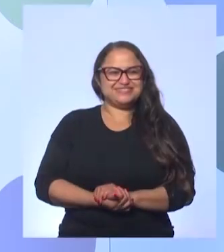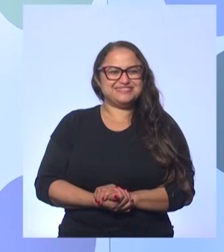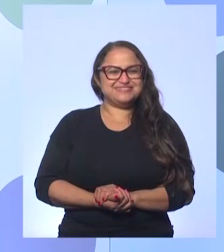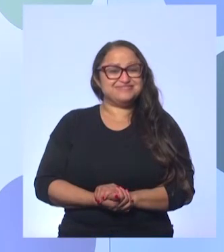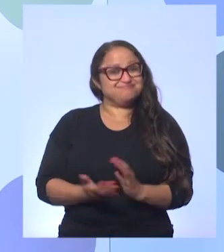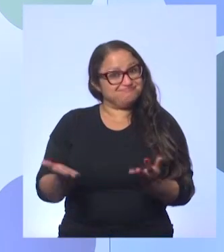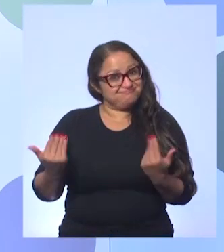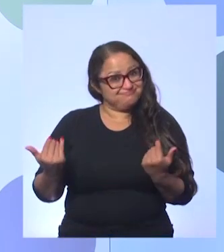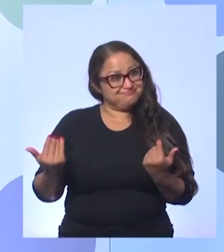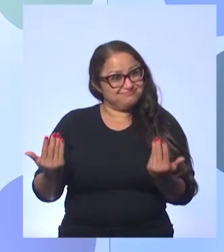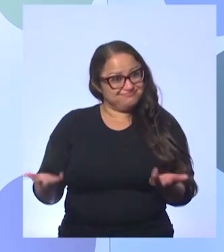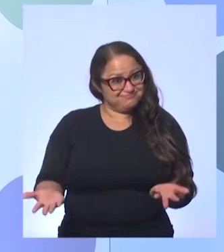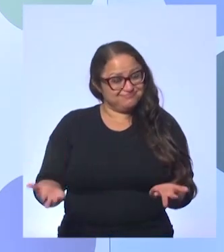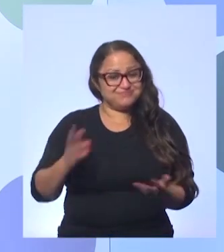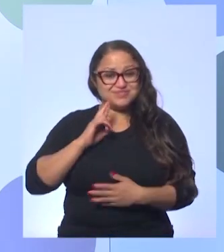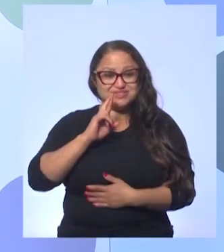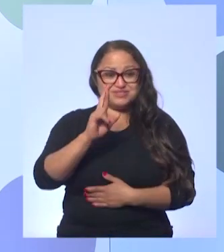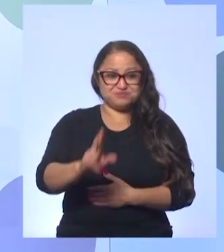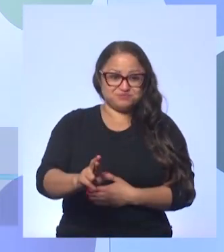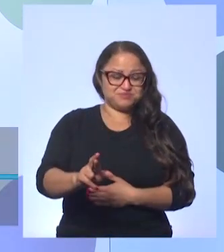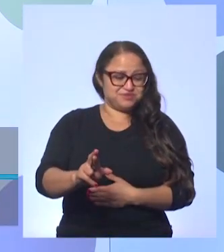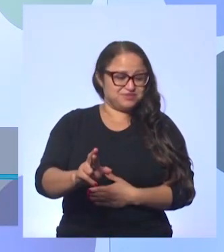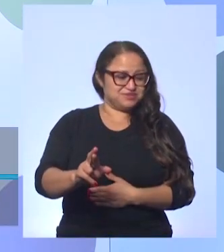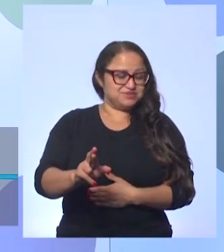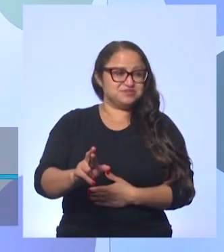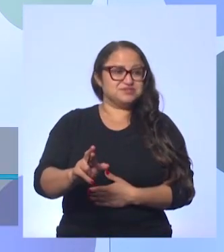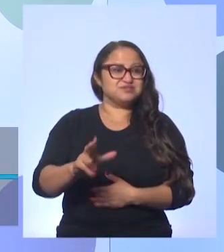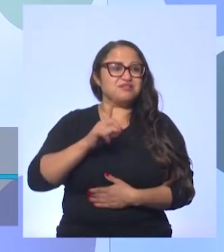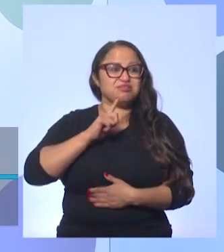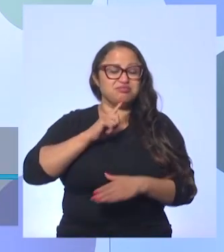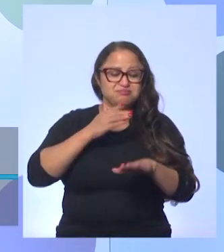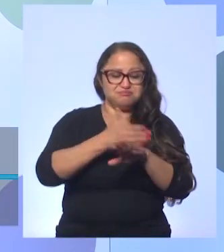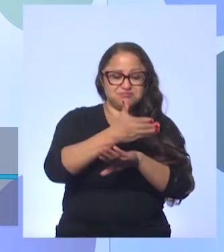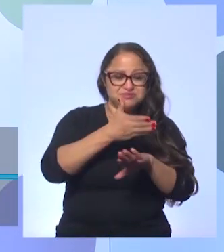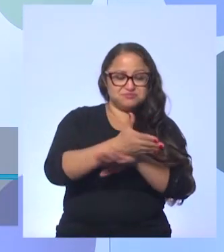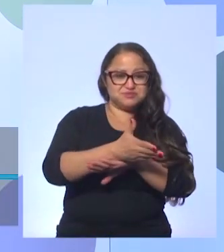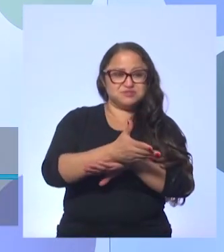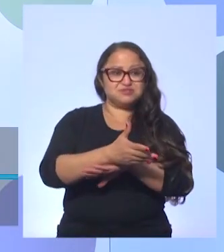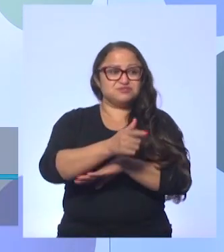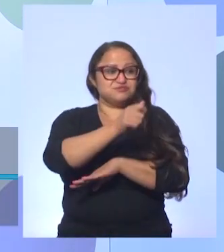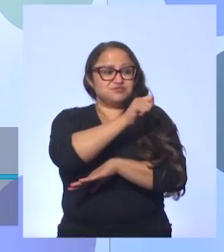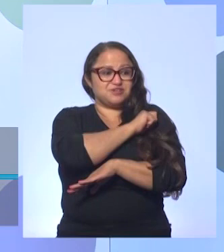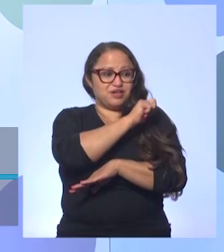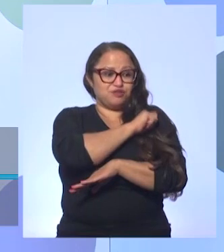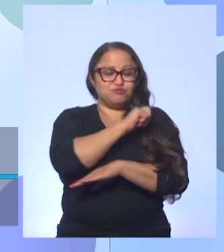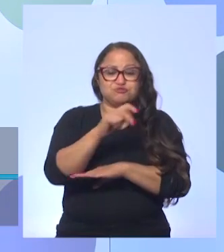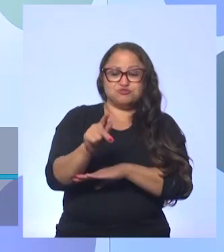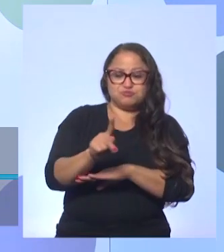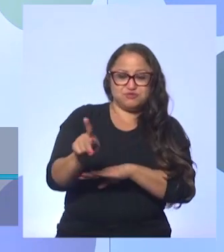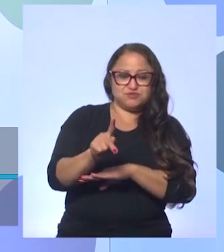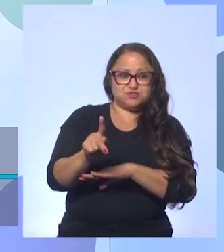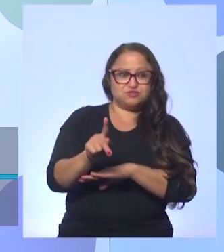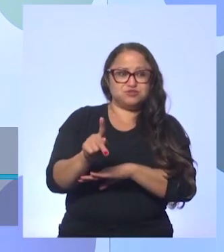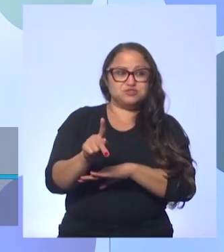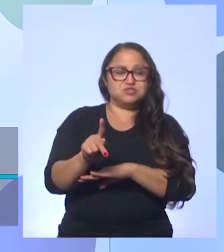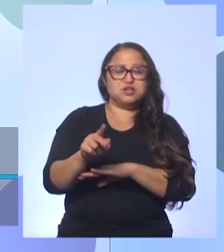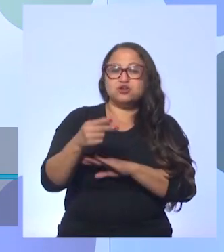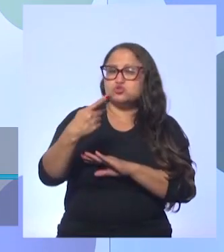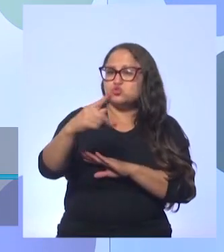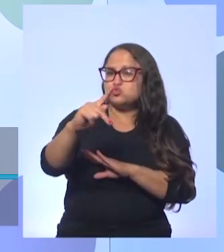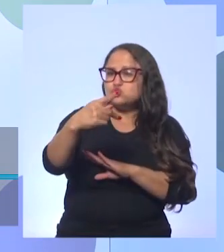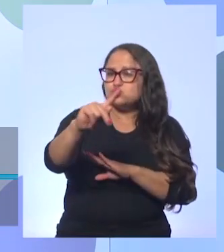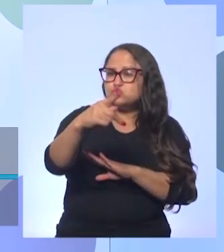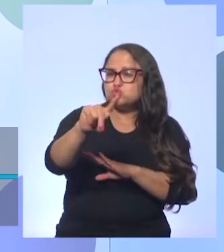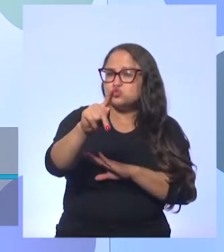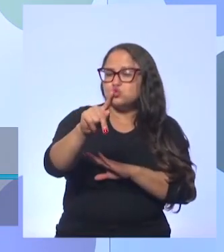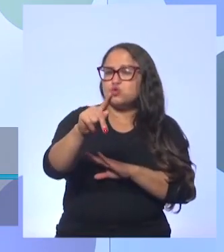Vamos lá, então, com as respostas, com as participações dos nossos estudantes, professores. Olha só, a palavra sua